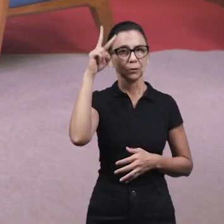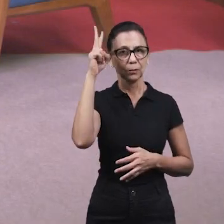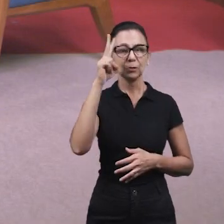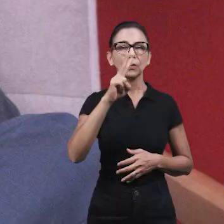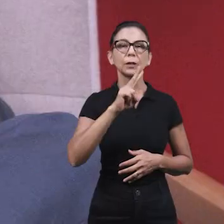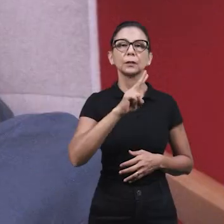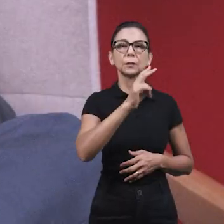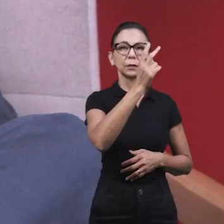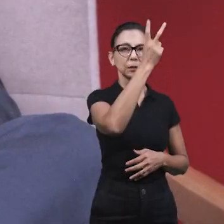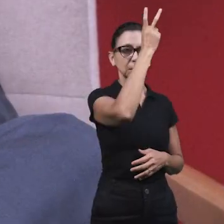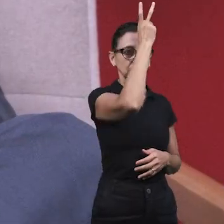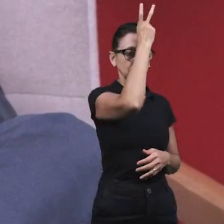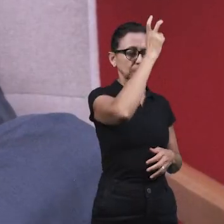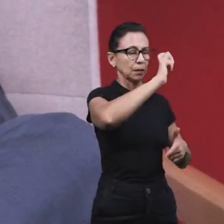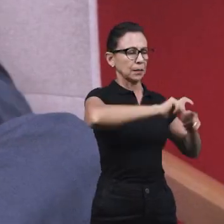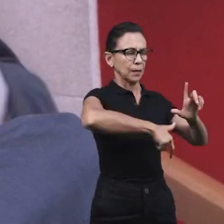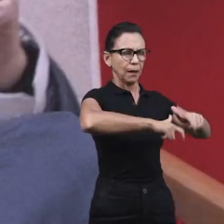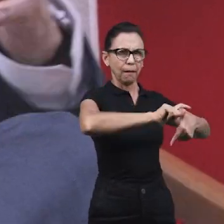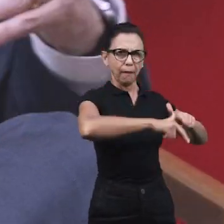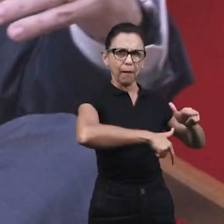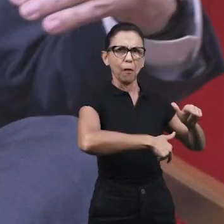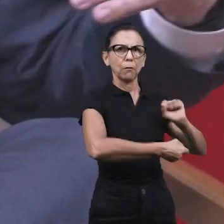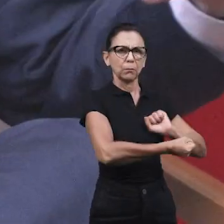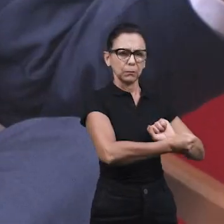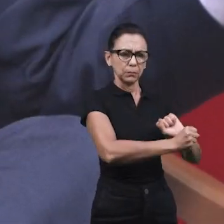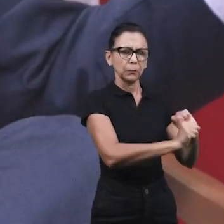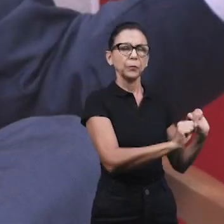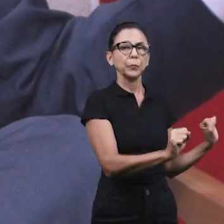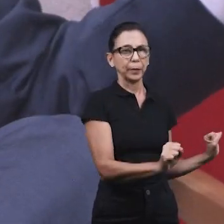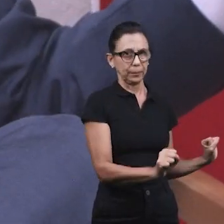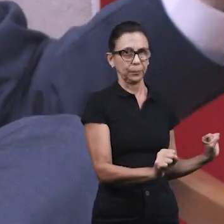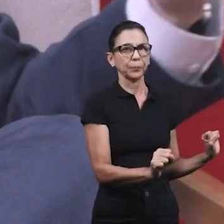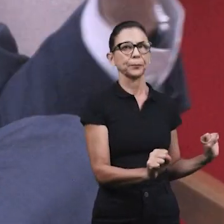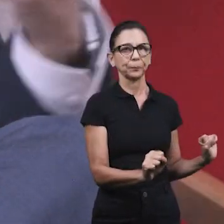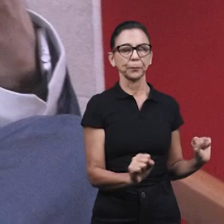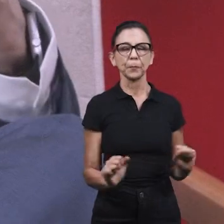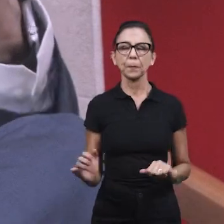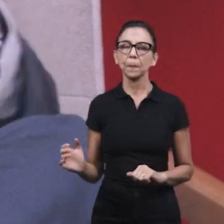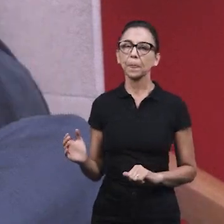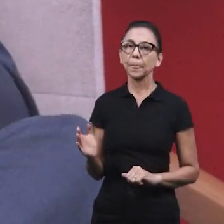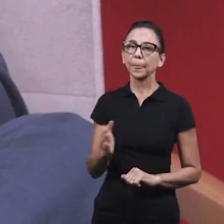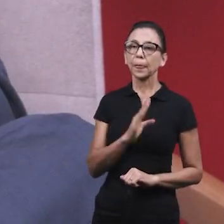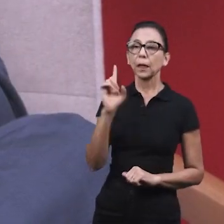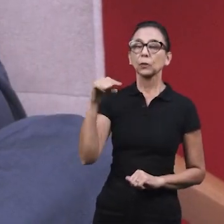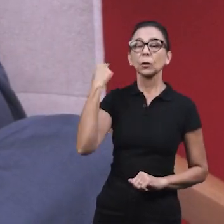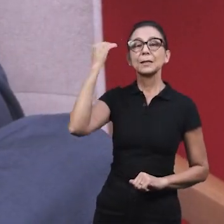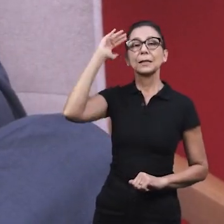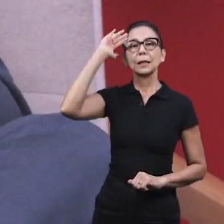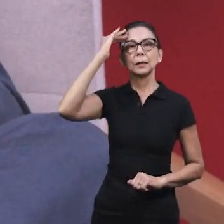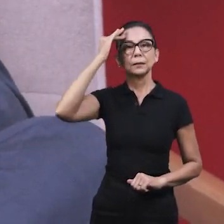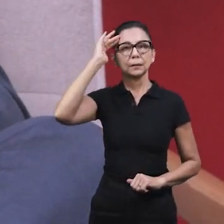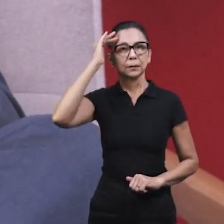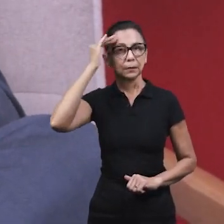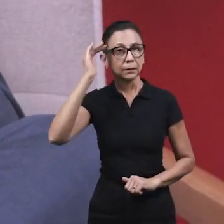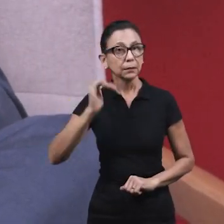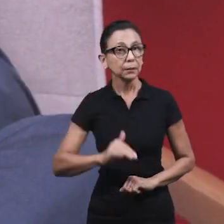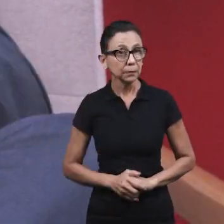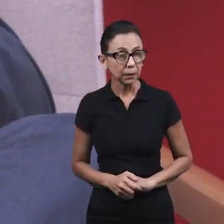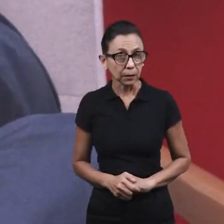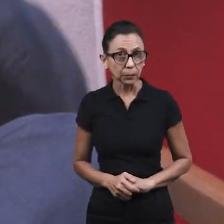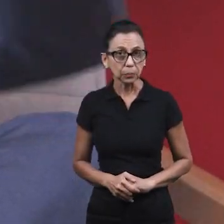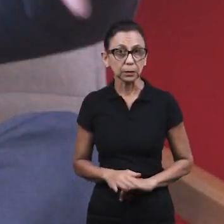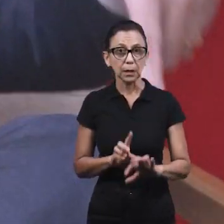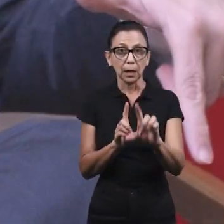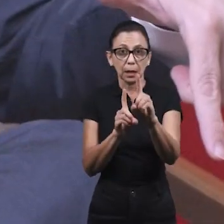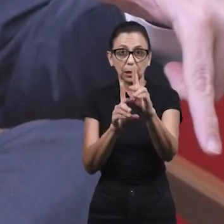medida que nós entendemos, dentro desse estudo doutrinário e pela revelação do Espírito